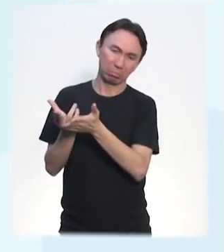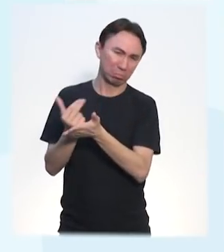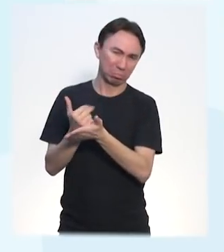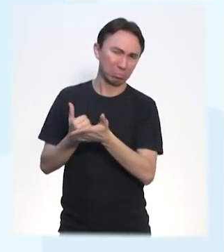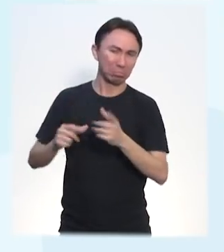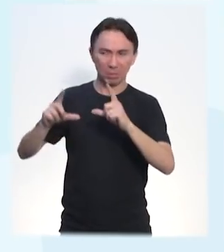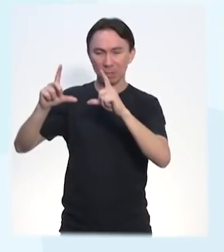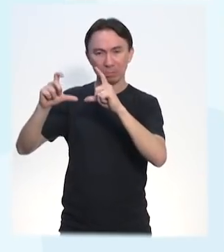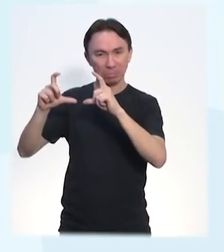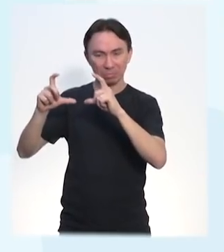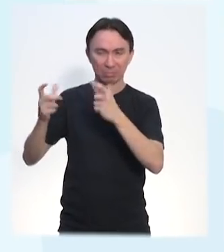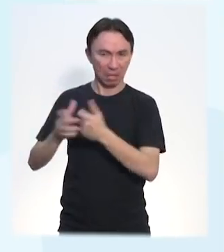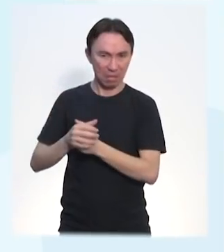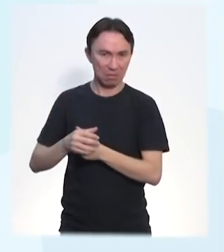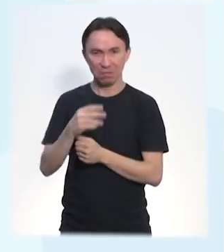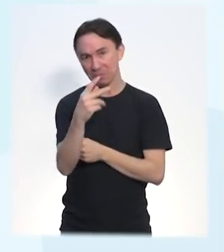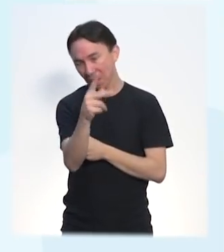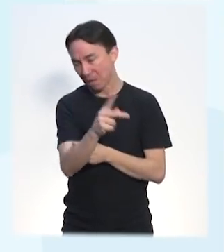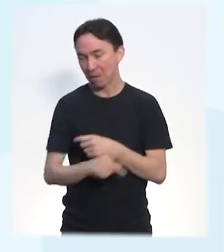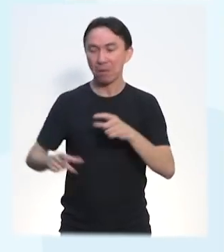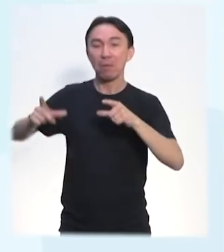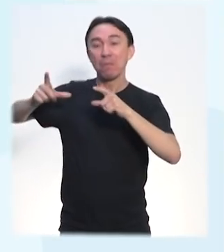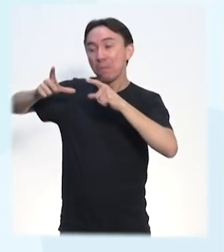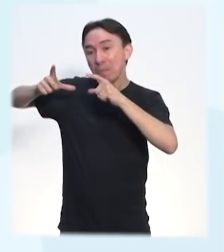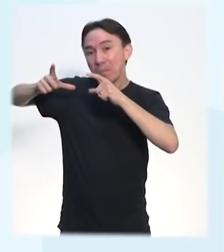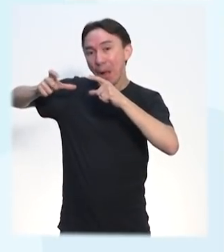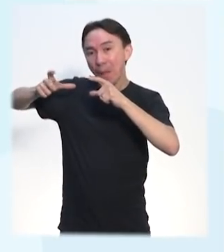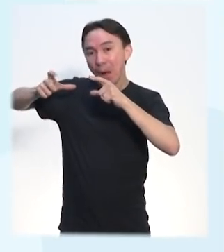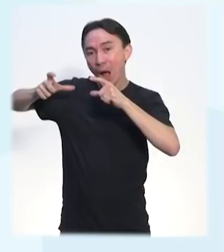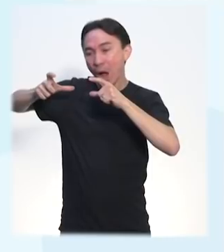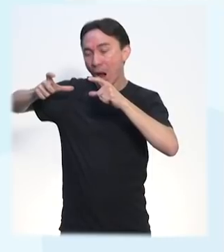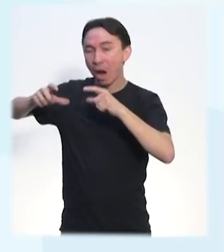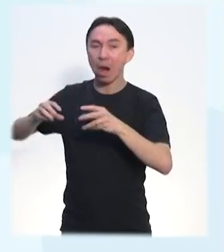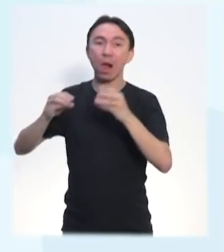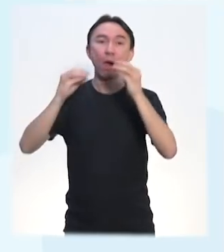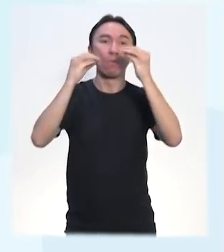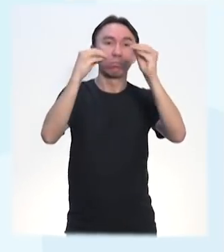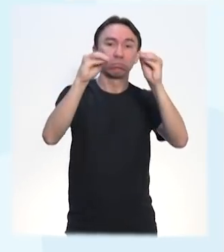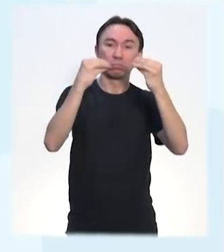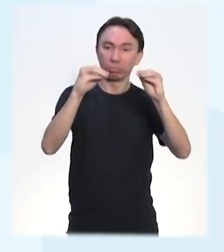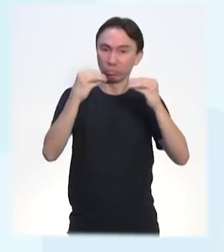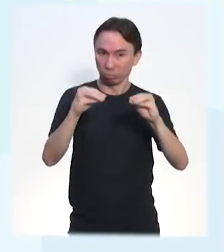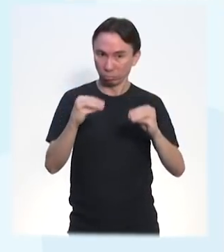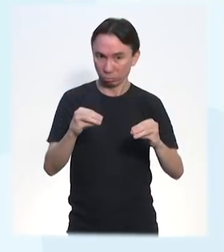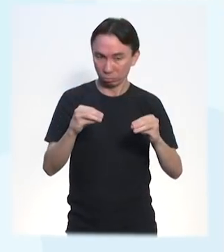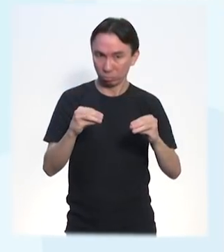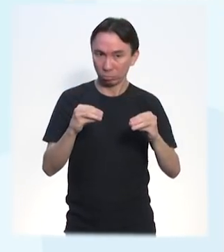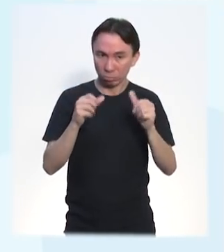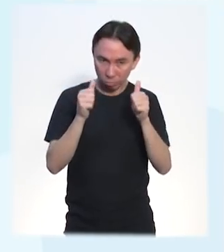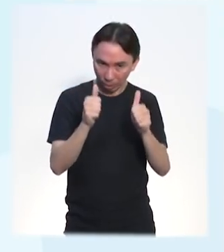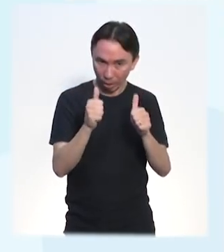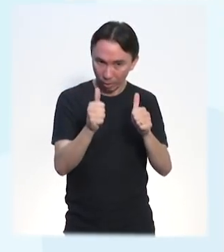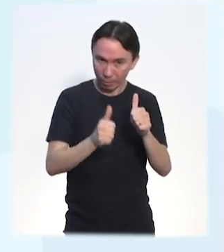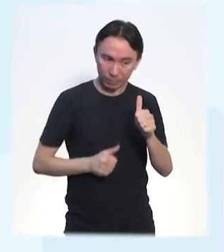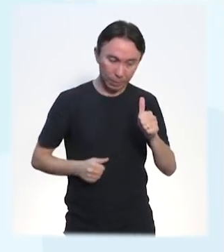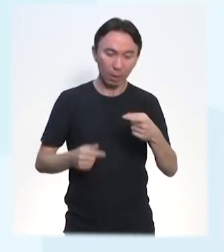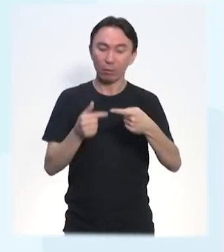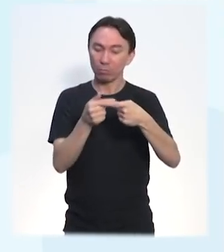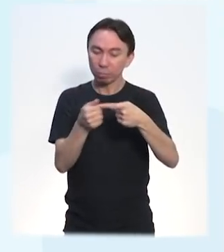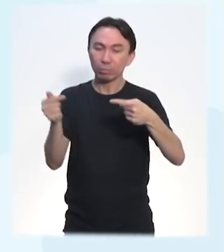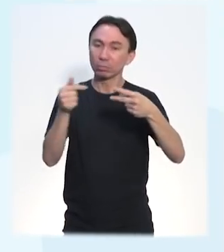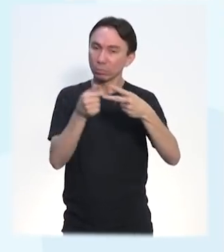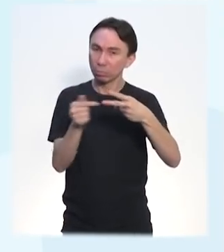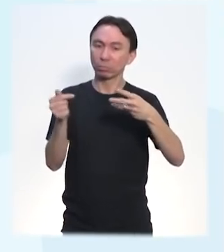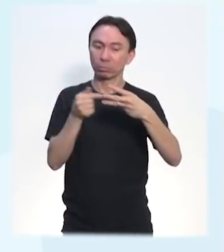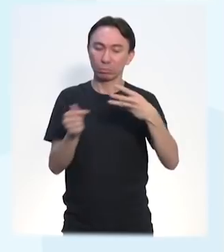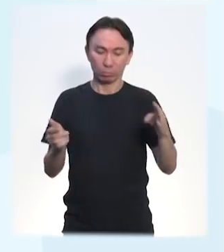vão fotografar, né? A equipe de vocês vão fotografar e vocês devem postar isso durante essas 3 semanas, né,